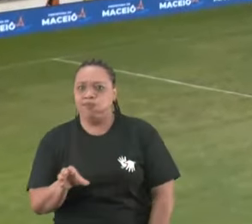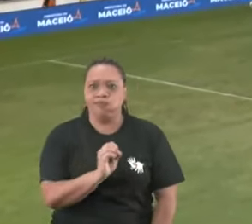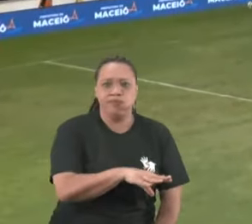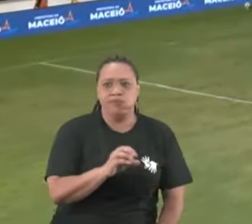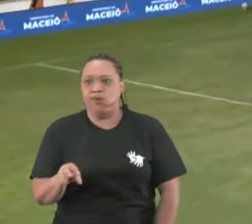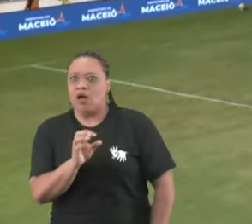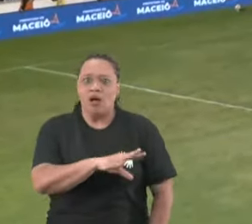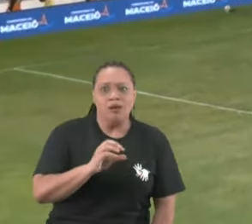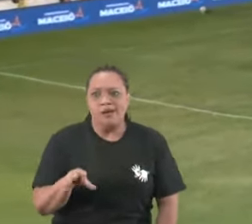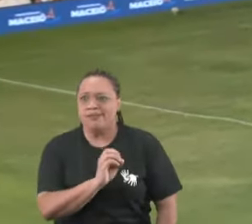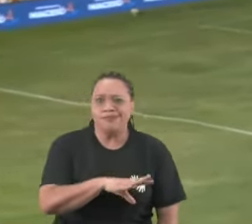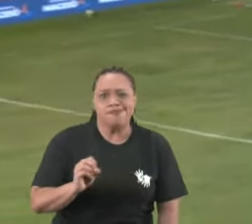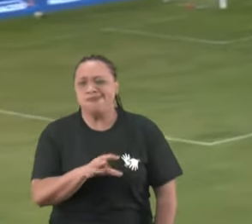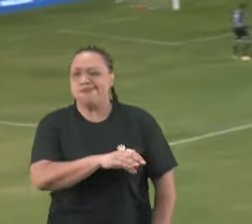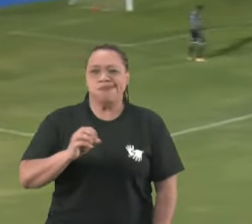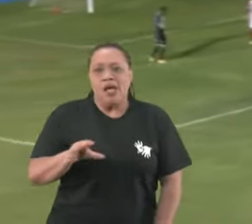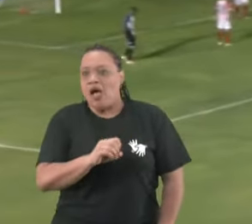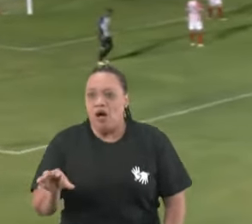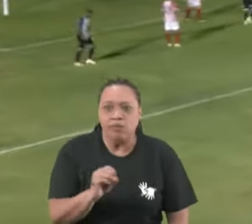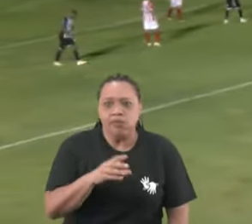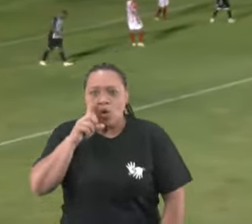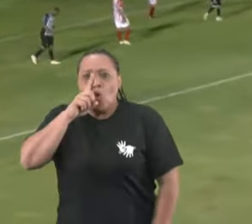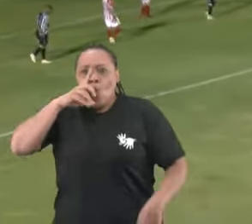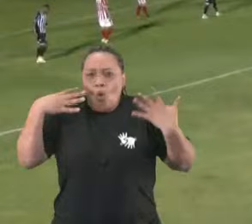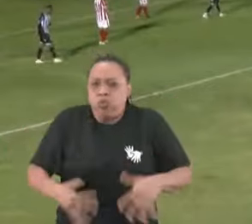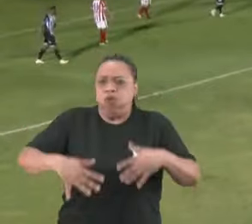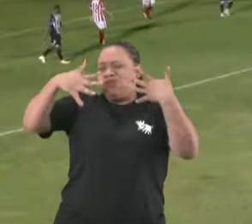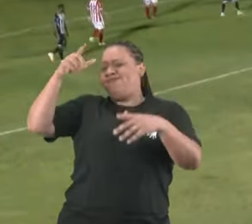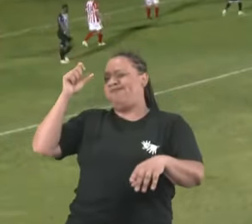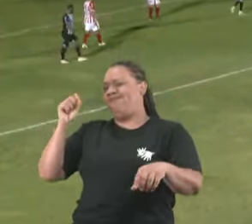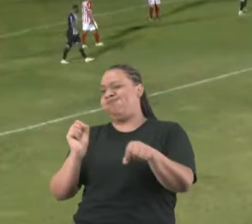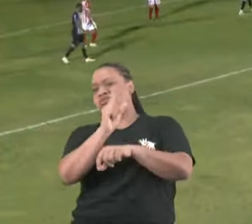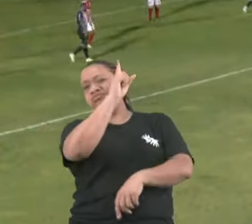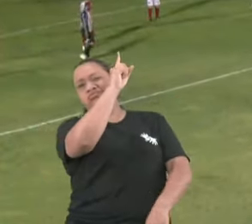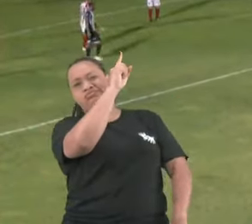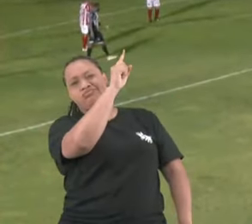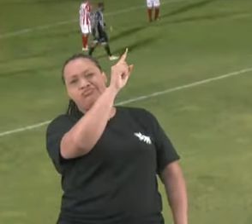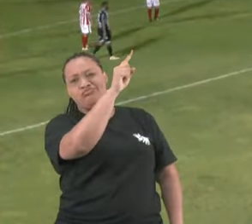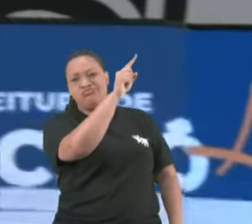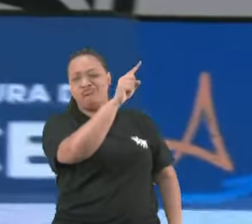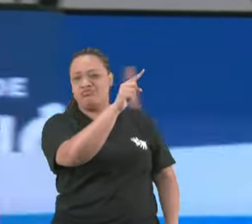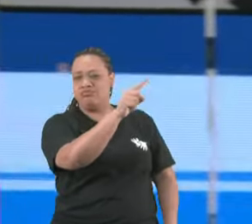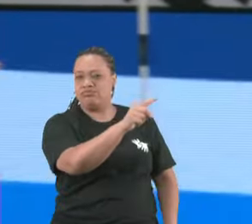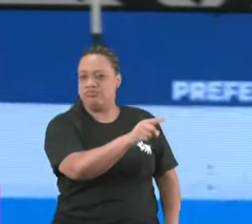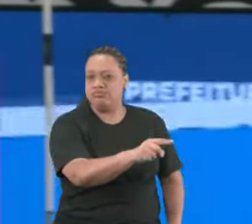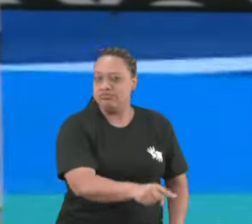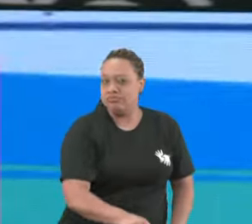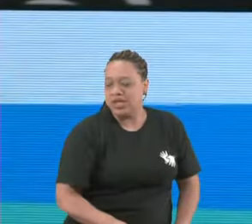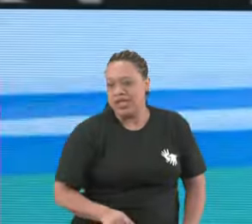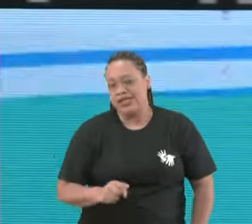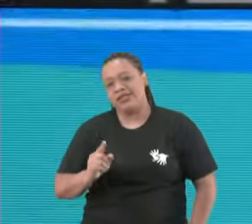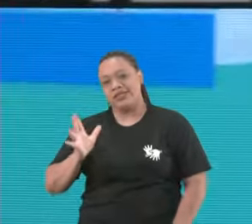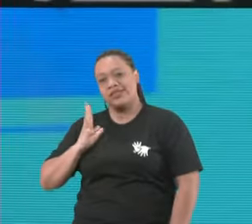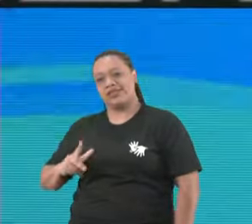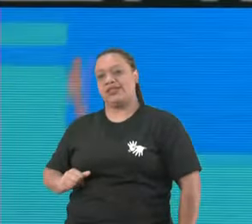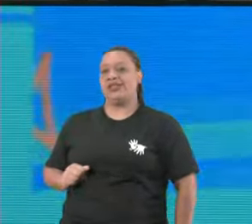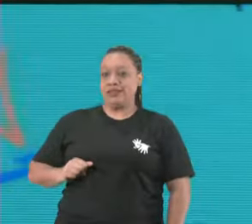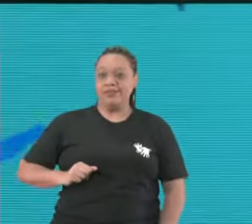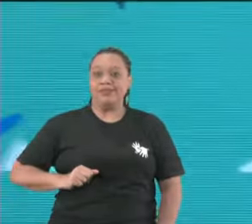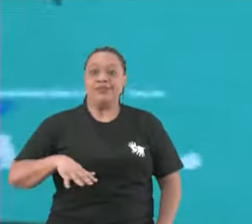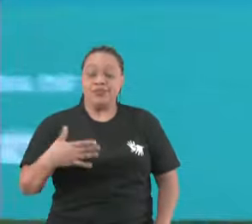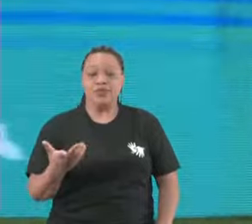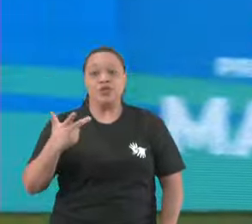porque abriu demais, ainda assim insiste o Asa no cruzamento do Paulinho, corte da marcação do time do CRB. O